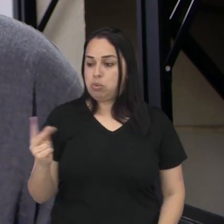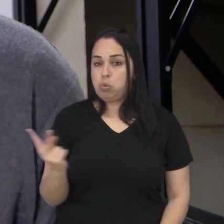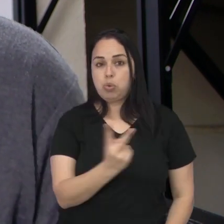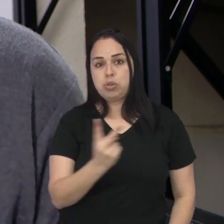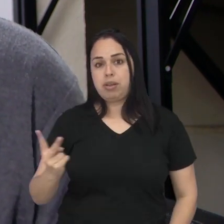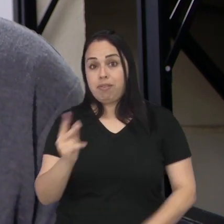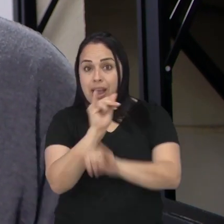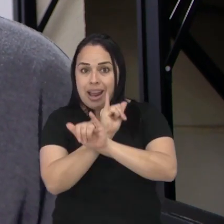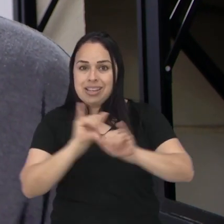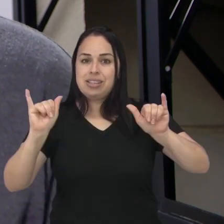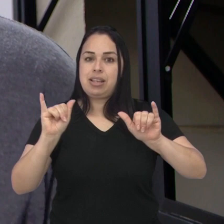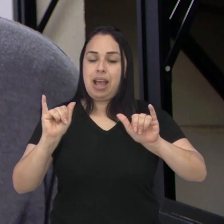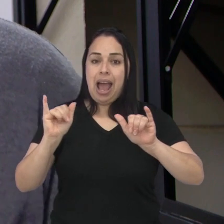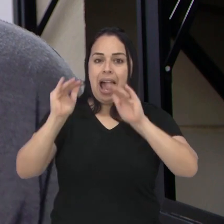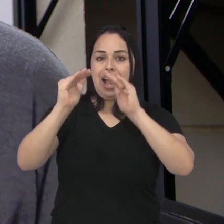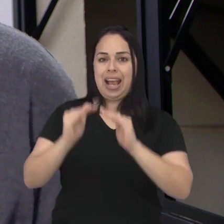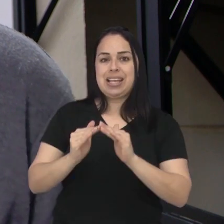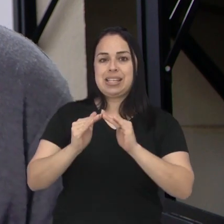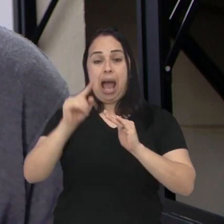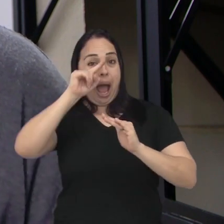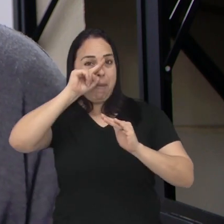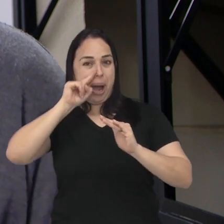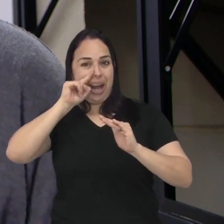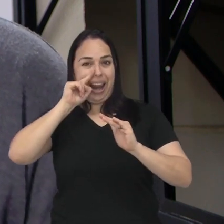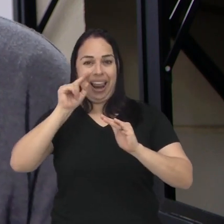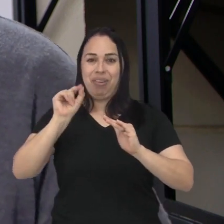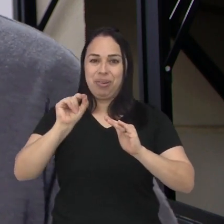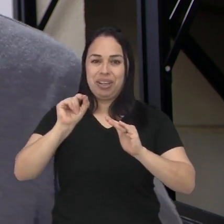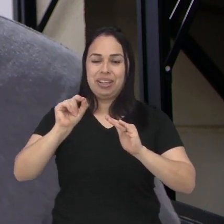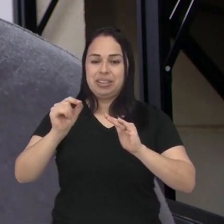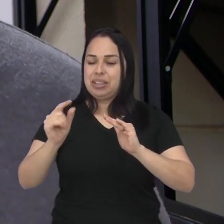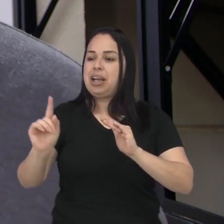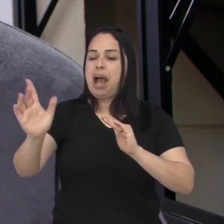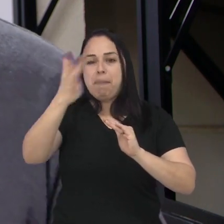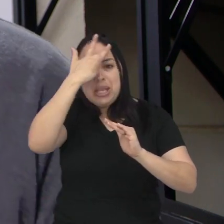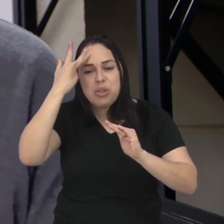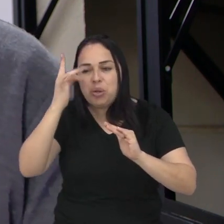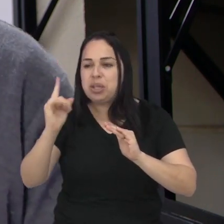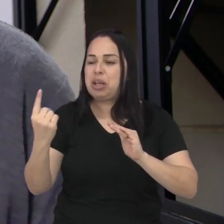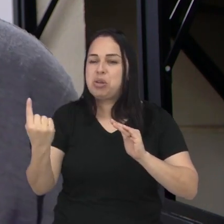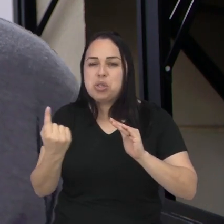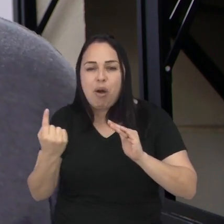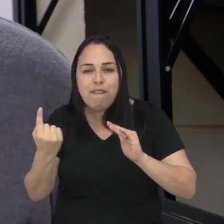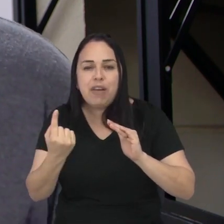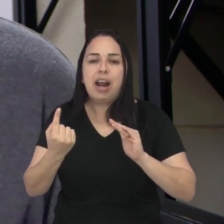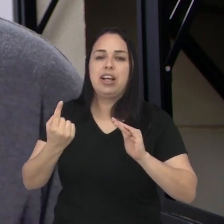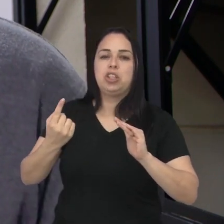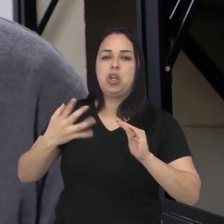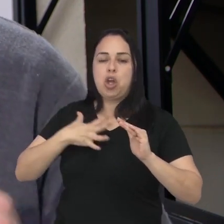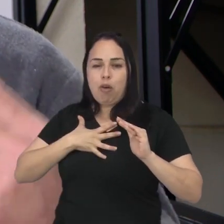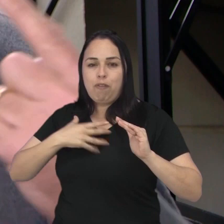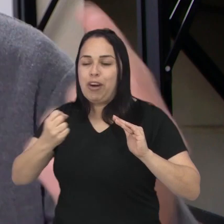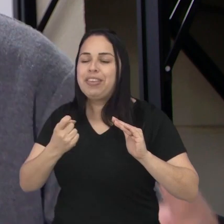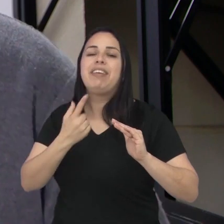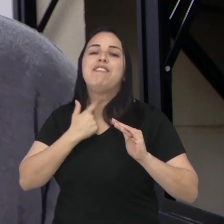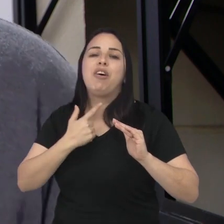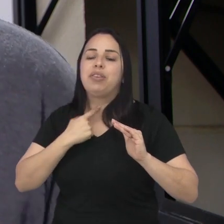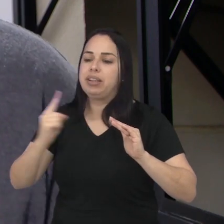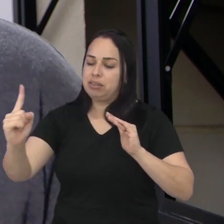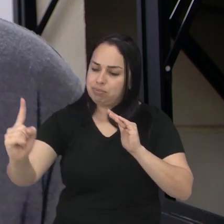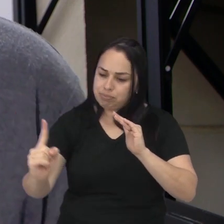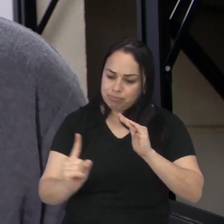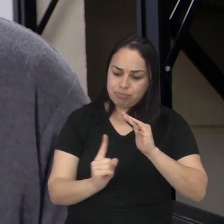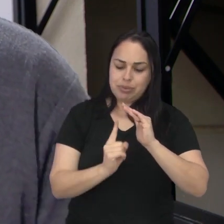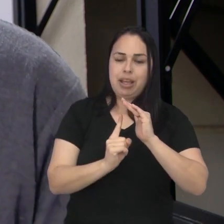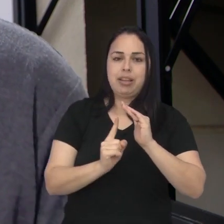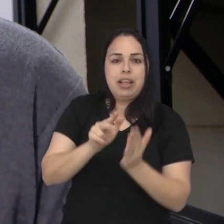o CVV, né, o Francisco Júlia, vai lançar a Casa Amarela, que é com a ideia de receber as pessoas que estão com pensamentos